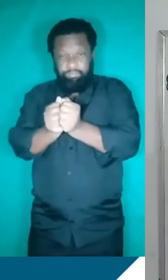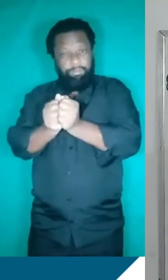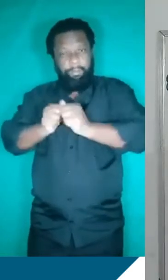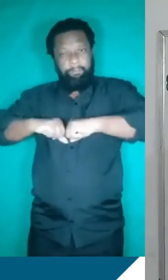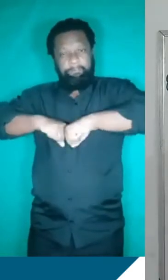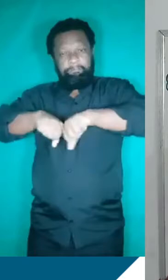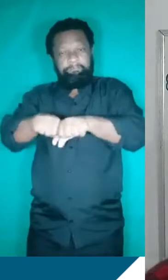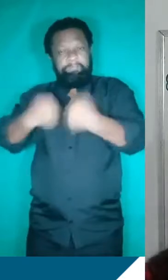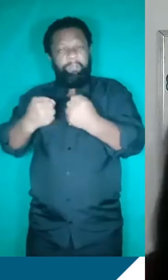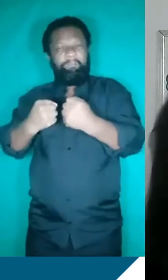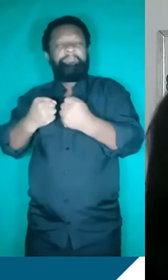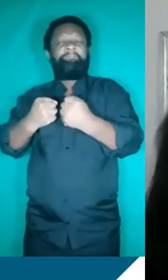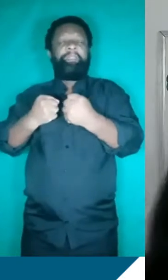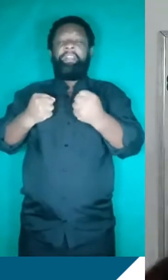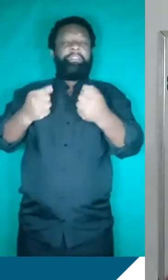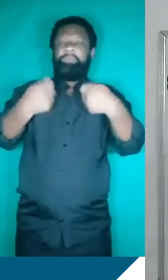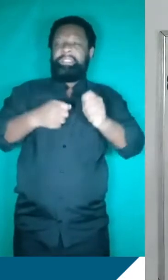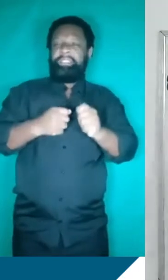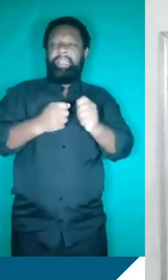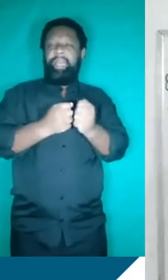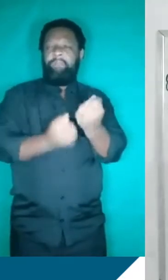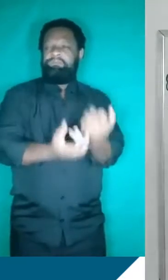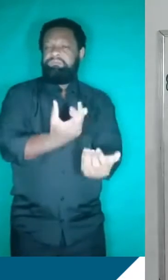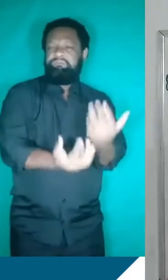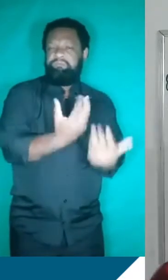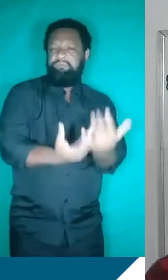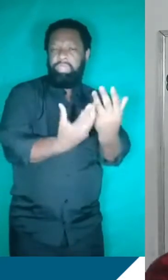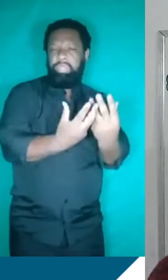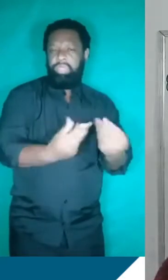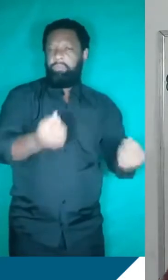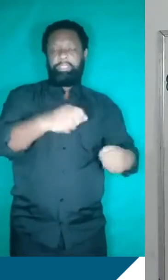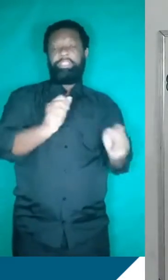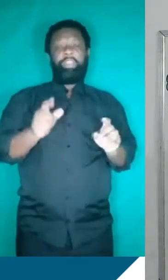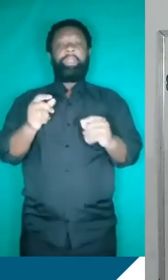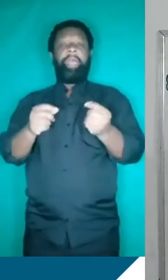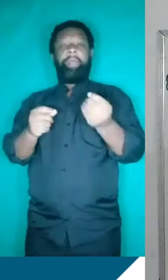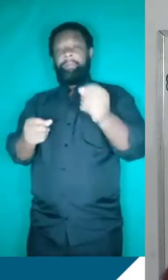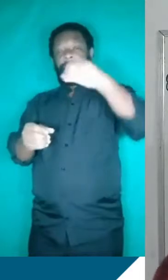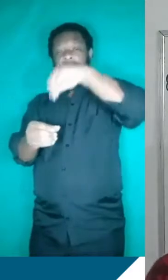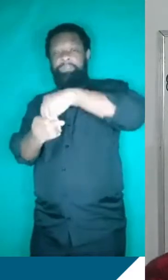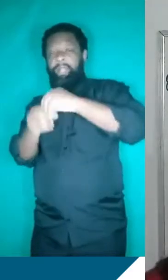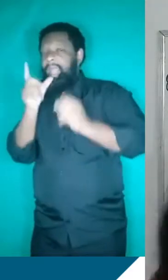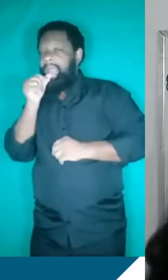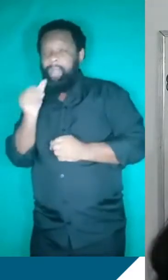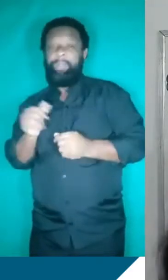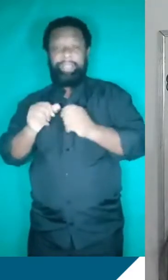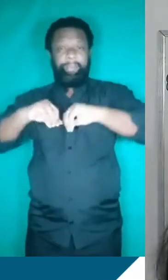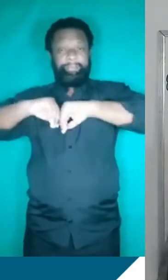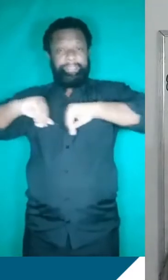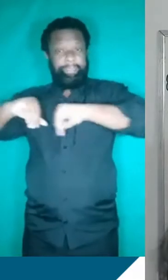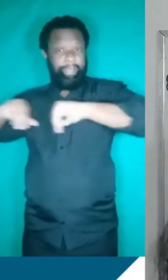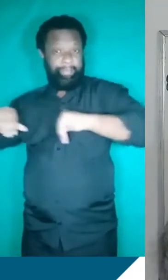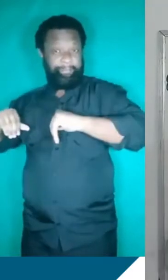Nós não precisamos necessariamente derretê-lo, fundi-lo para separar os íons, né, no processo de fusão.